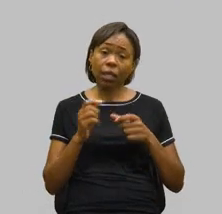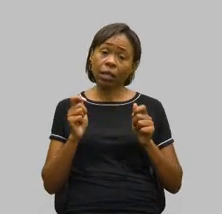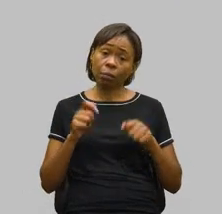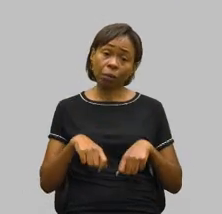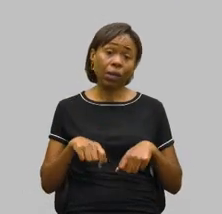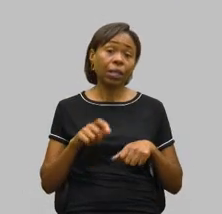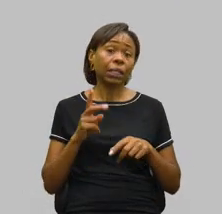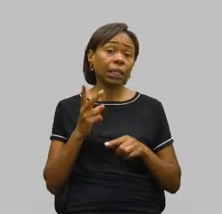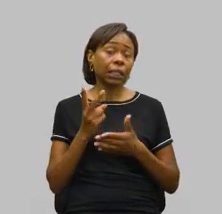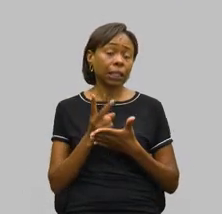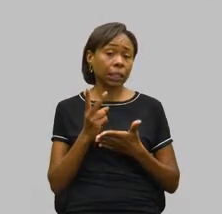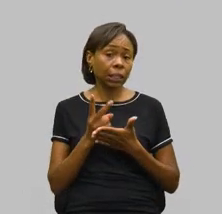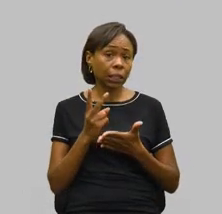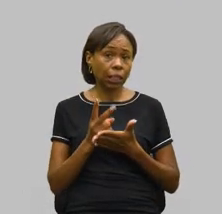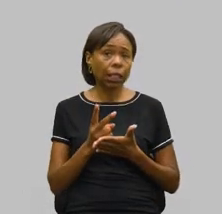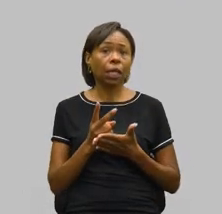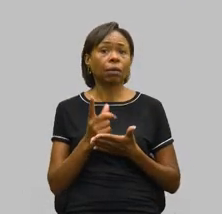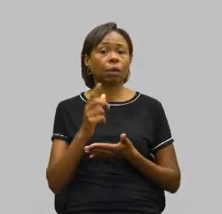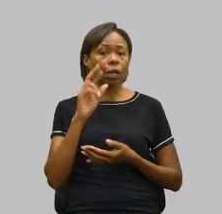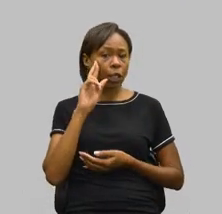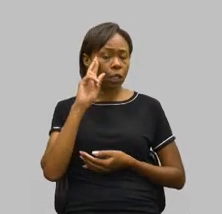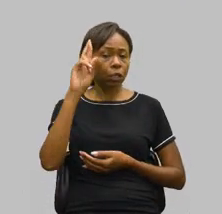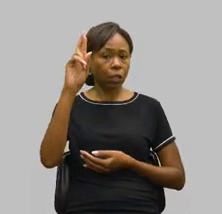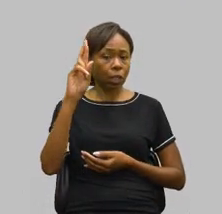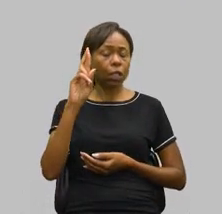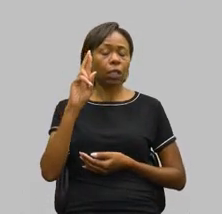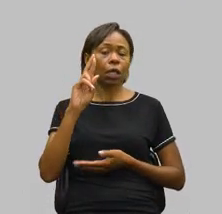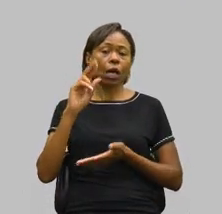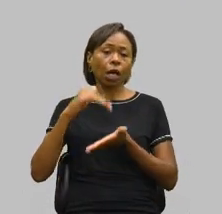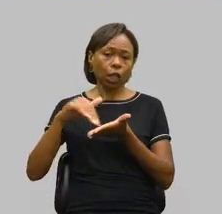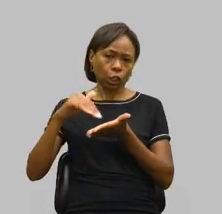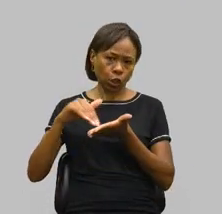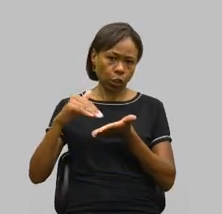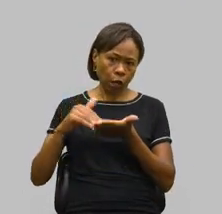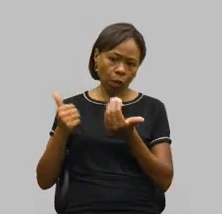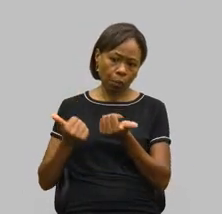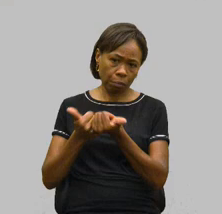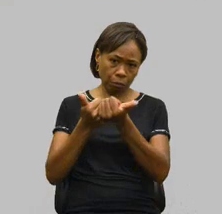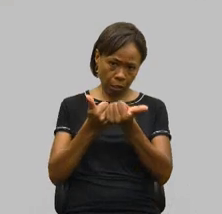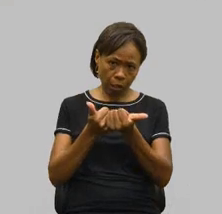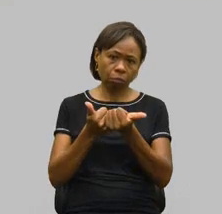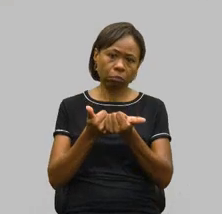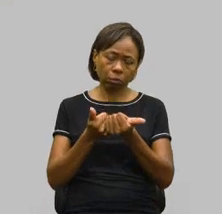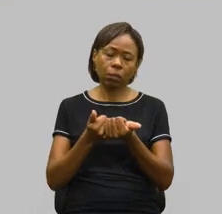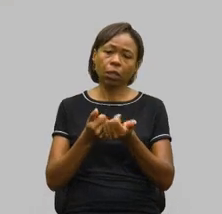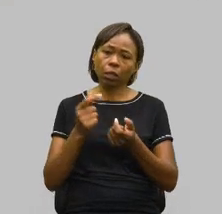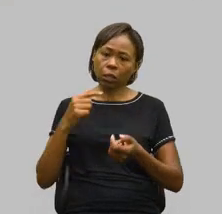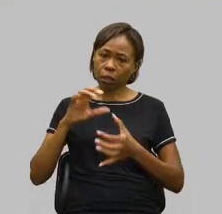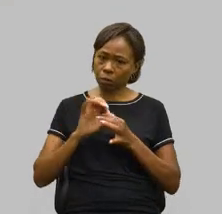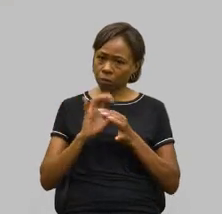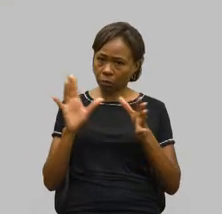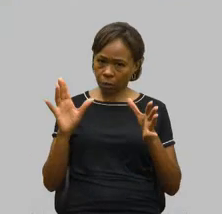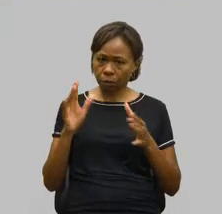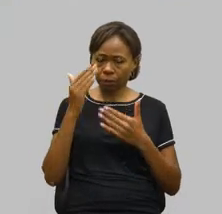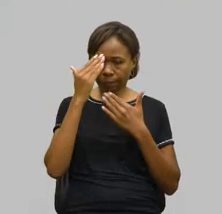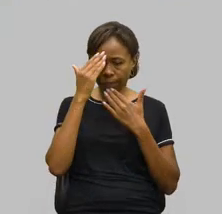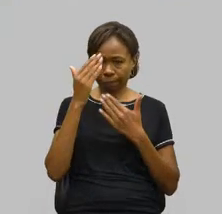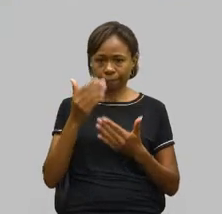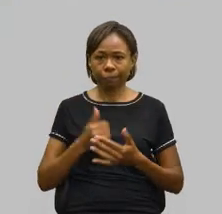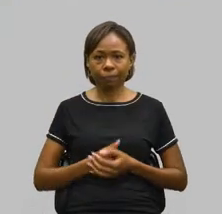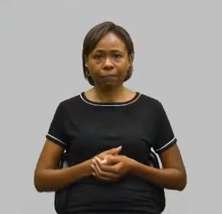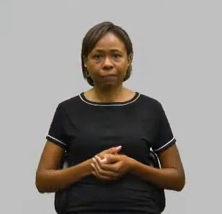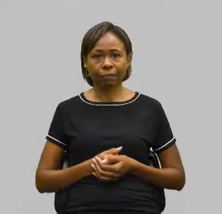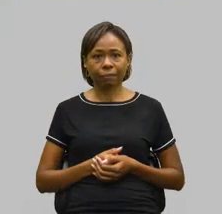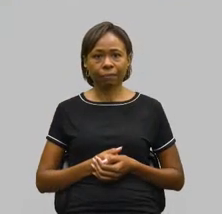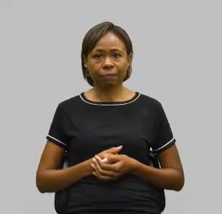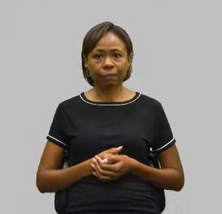a uma diretoria Regional próximo ali da sua base de atuação e que estamos nos colocando aqui à disposição sempre obrigada obrigada